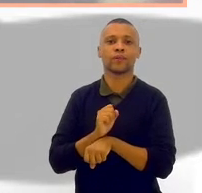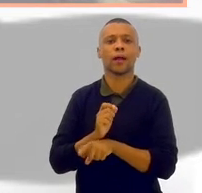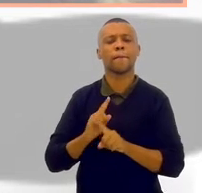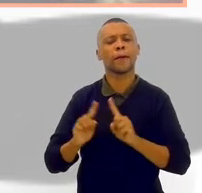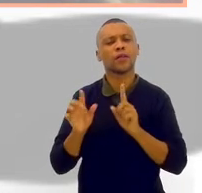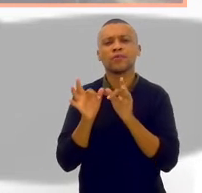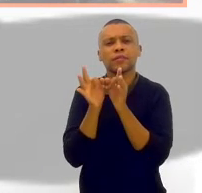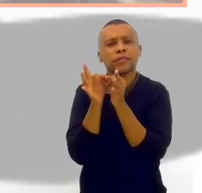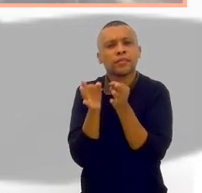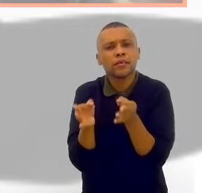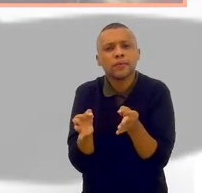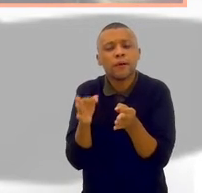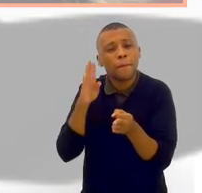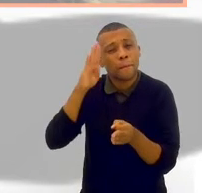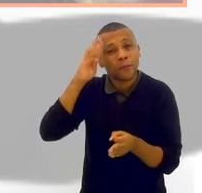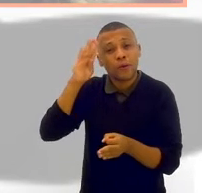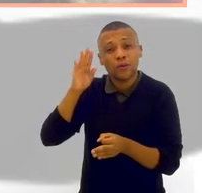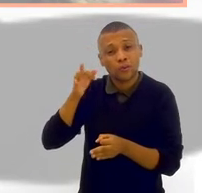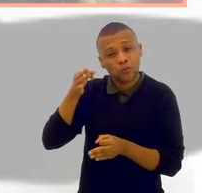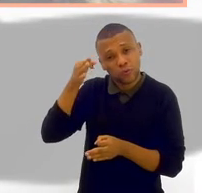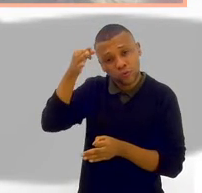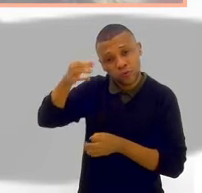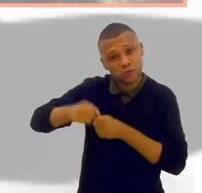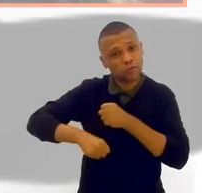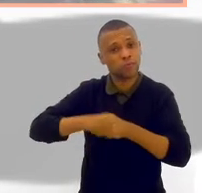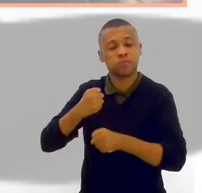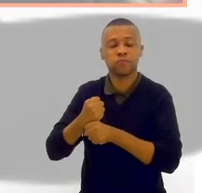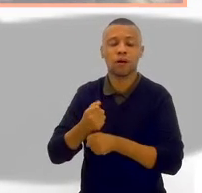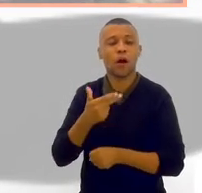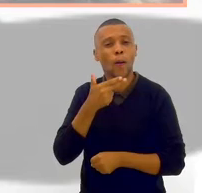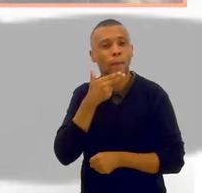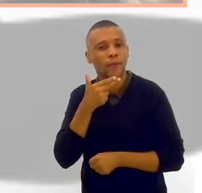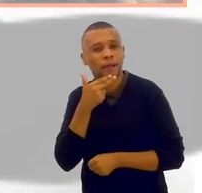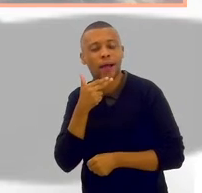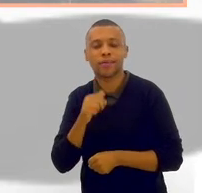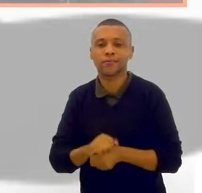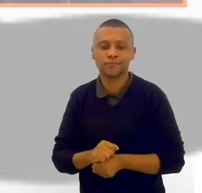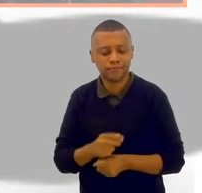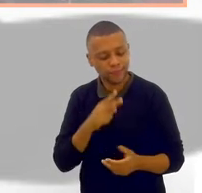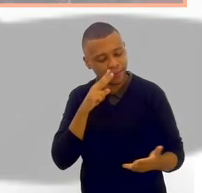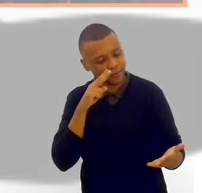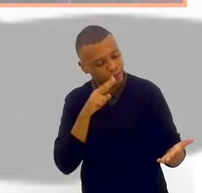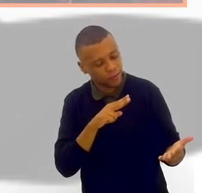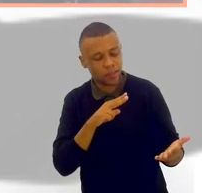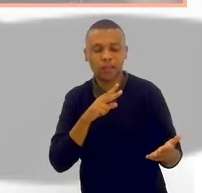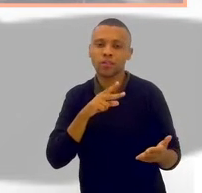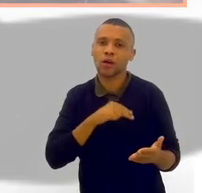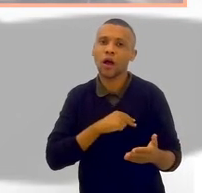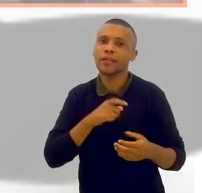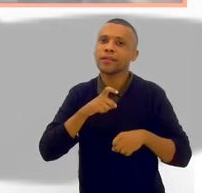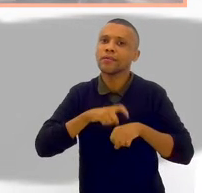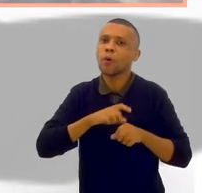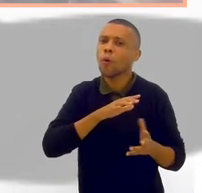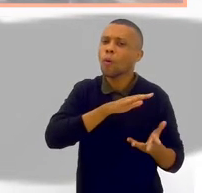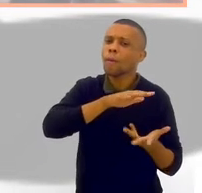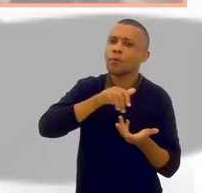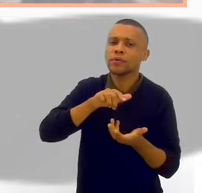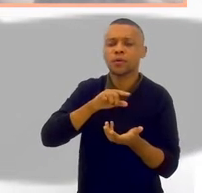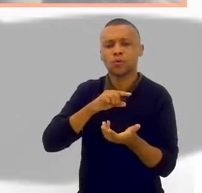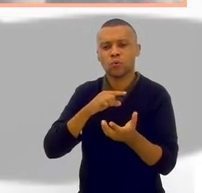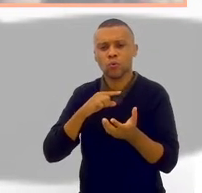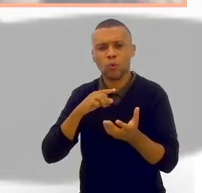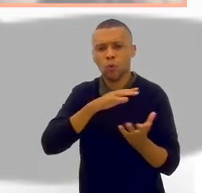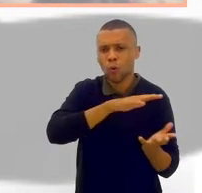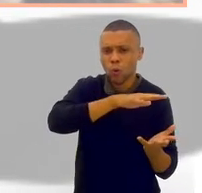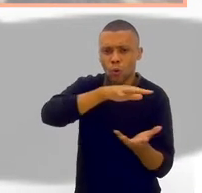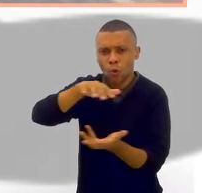simples, principalmente para daqui a alguns anos os meus netos que falarem: poxa, teve um período que o mundo inteiro parou, o que que será